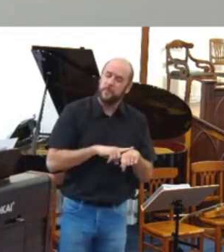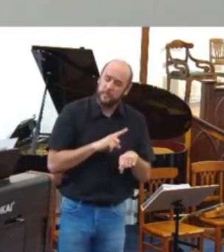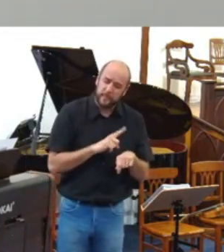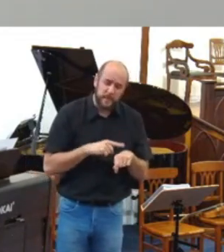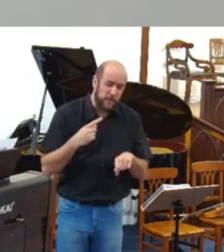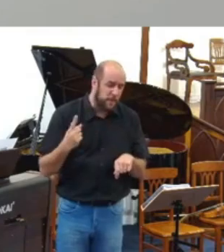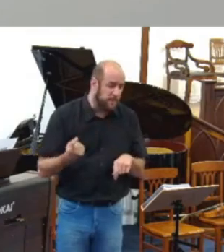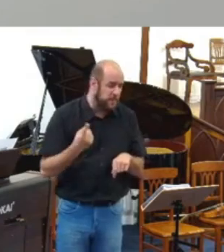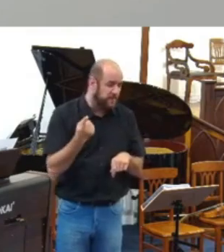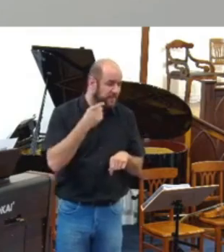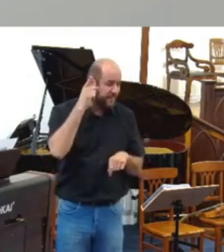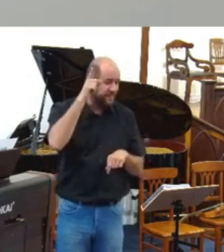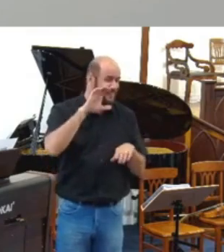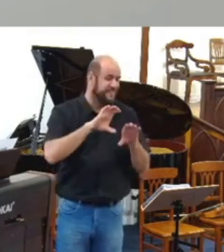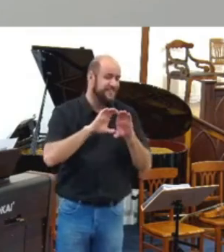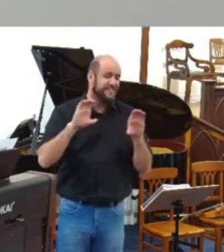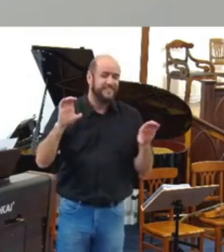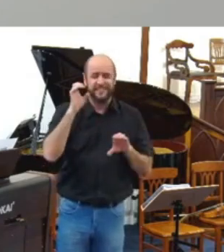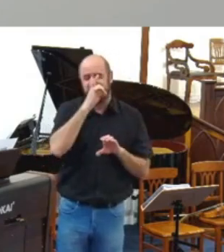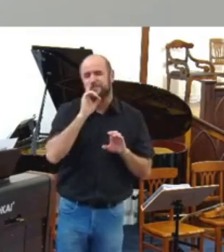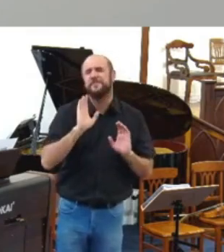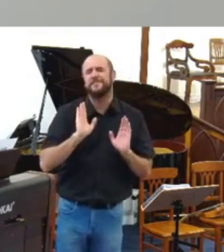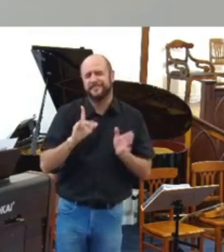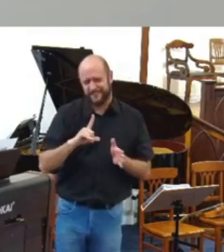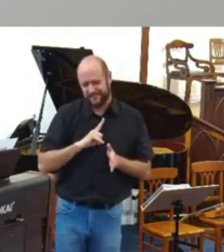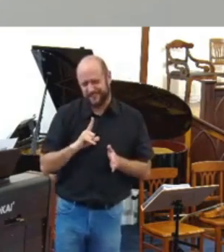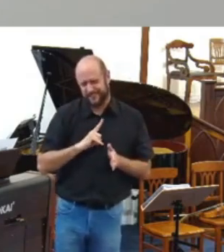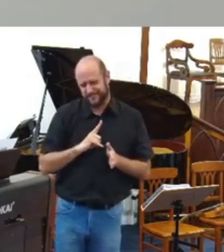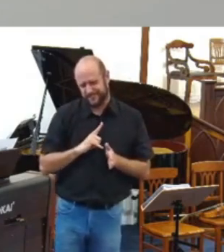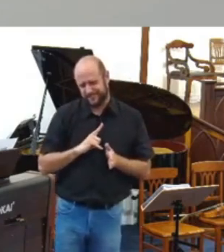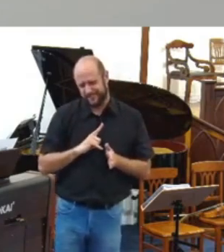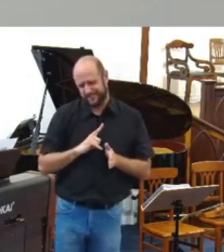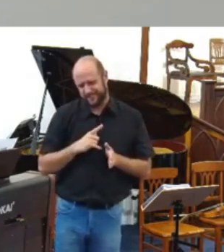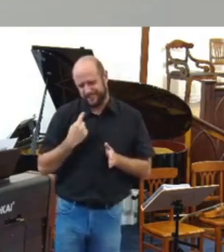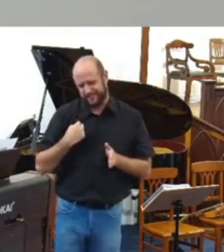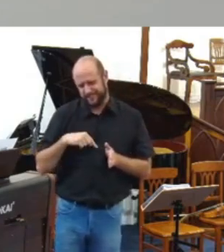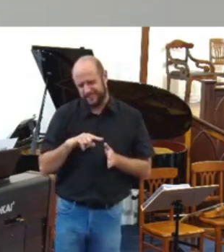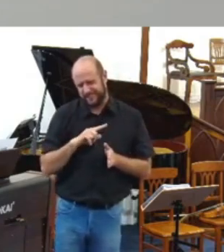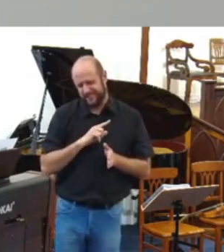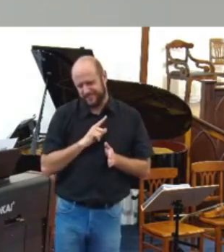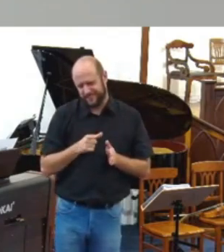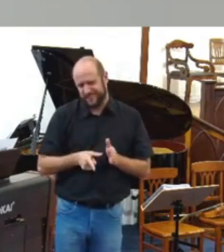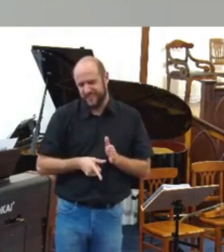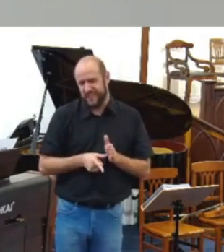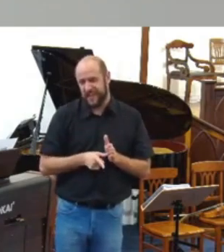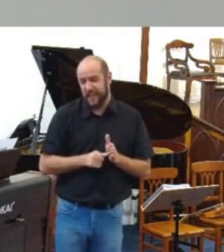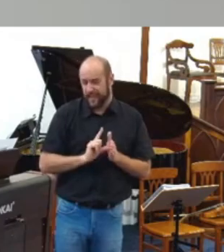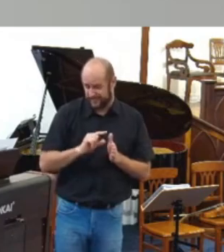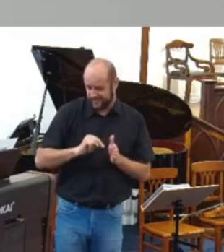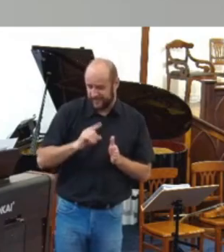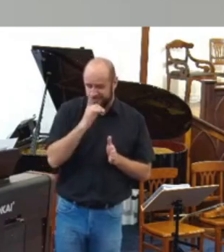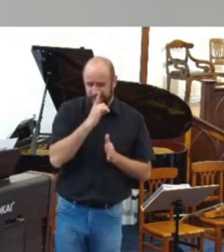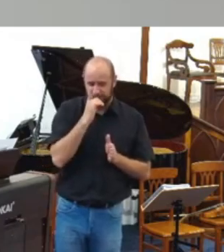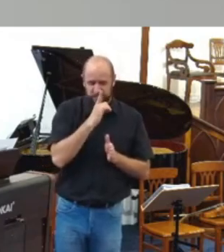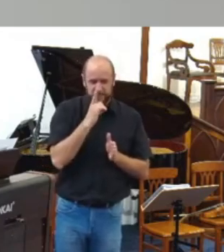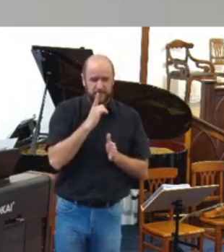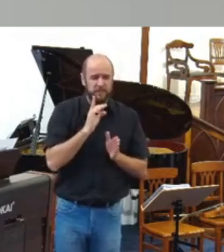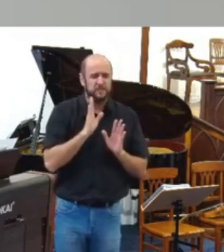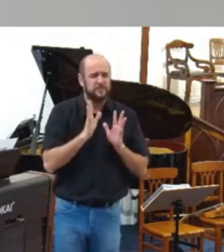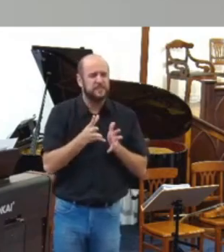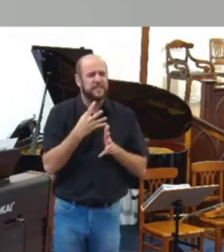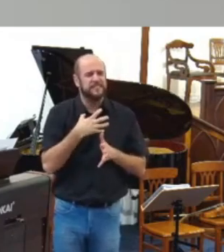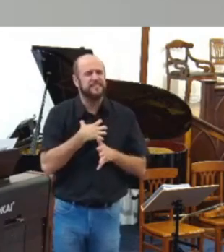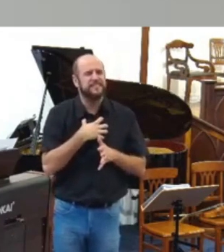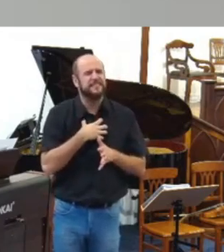vamos viver contigo no céu. O domingo já é tudo isso. Nós já antecipamos aqui no domingo o viver por sua palavra,